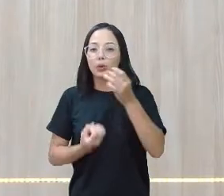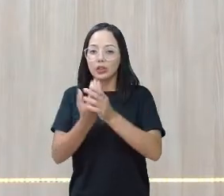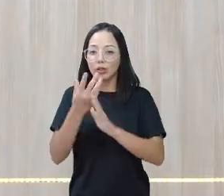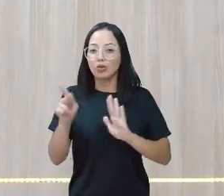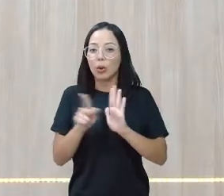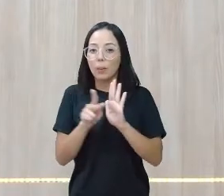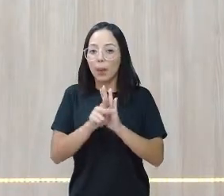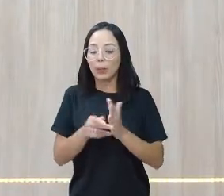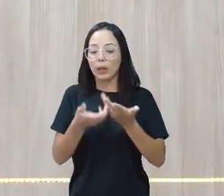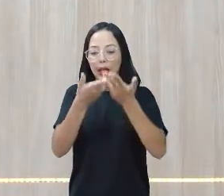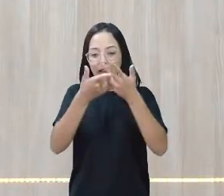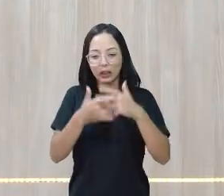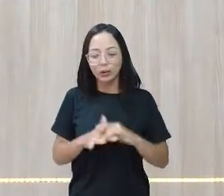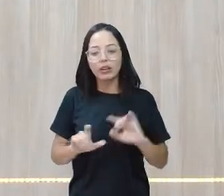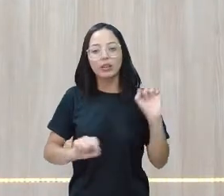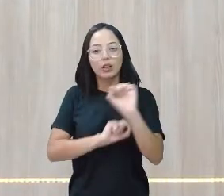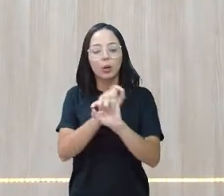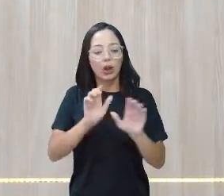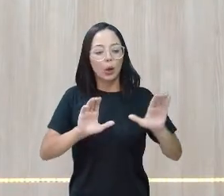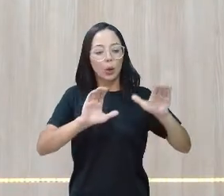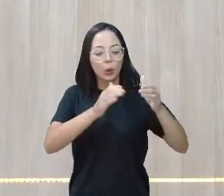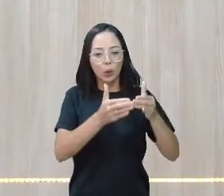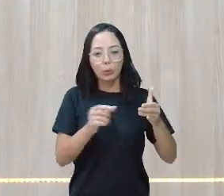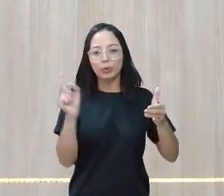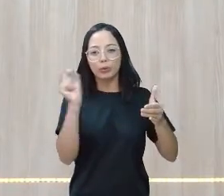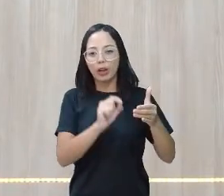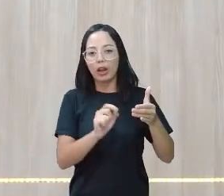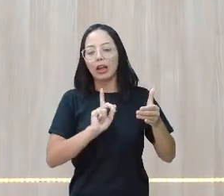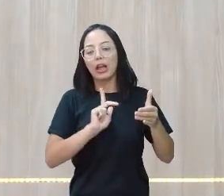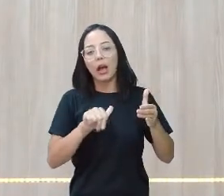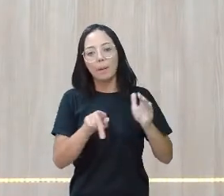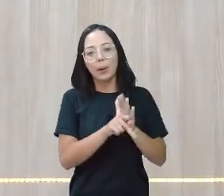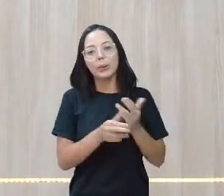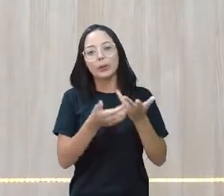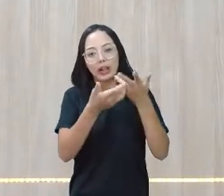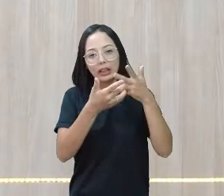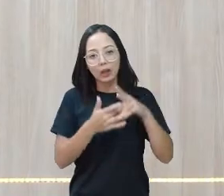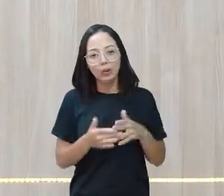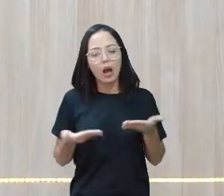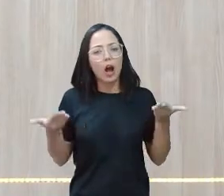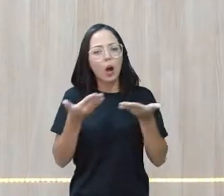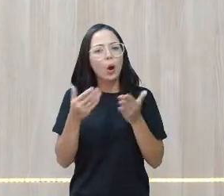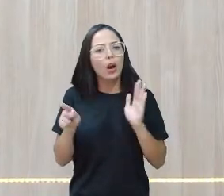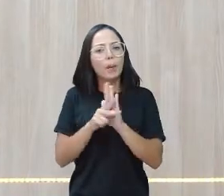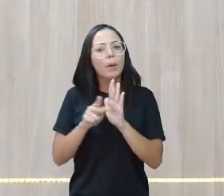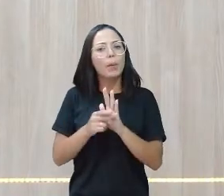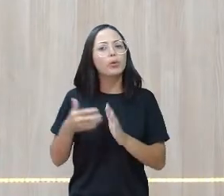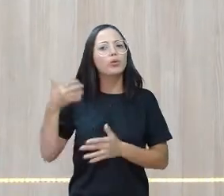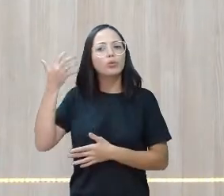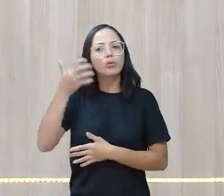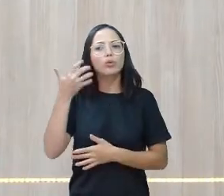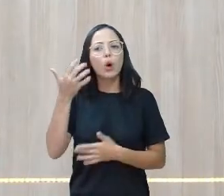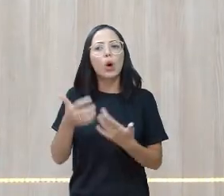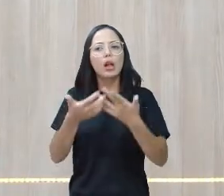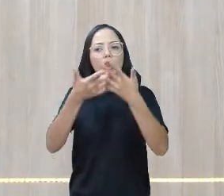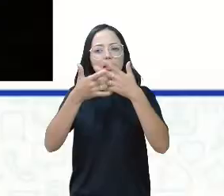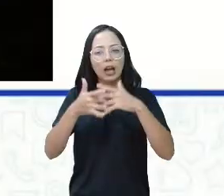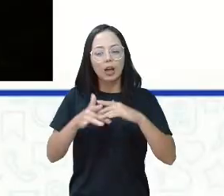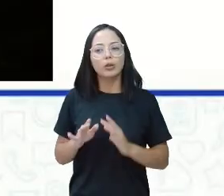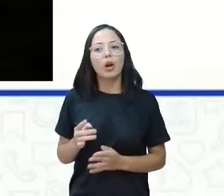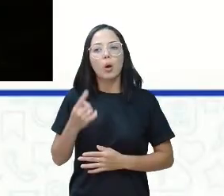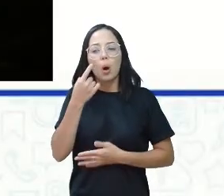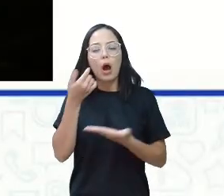natureza, a gente colocaria aí nessa categoria dos sons naturais. Vamos ouvir um pouquinho desses sons naturais?